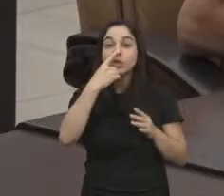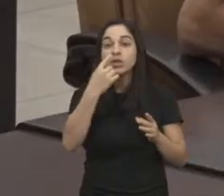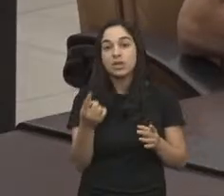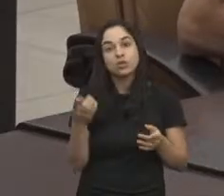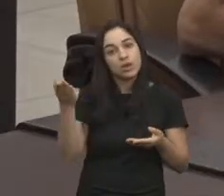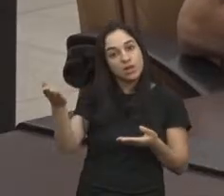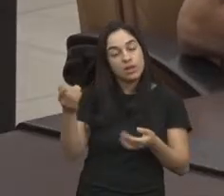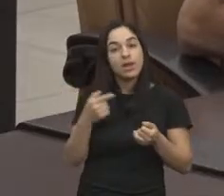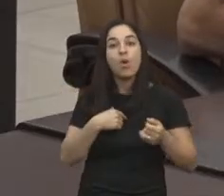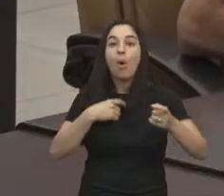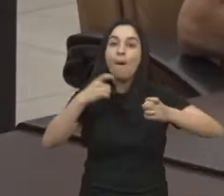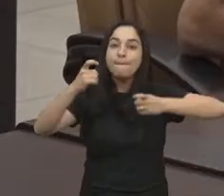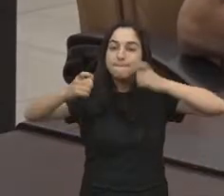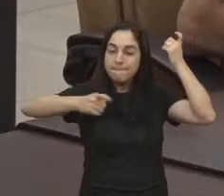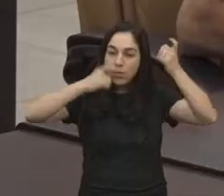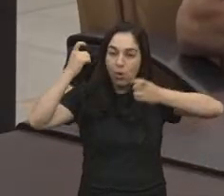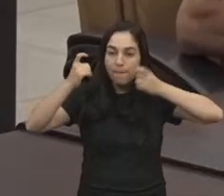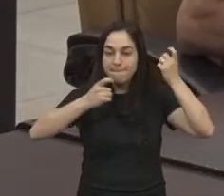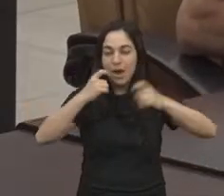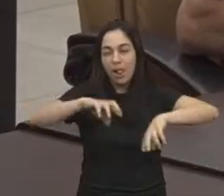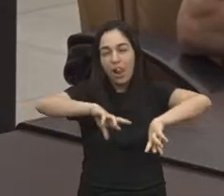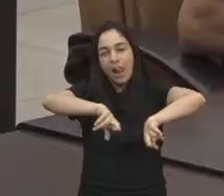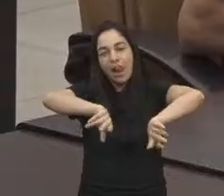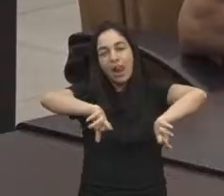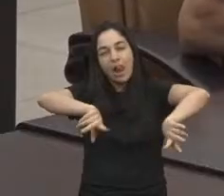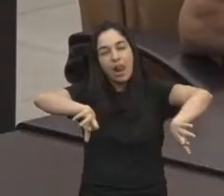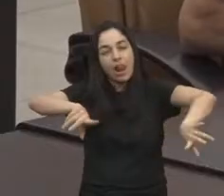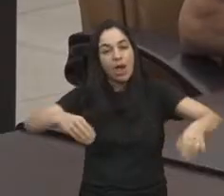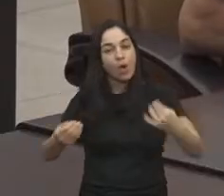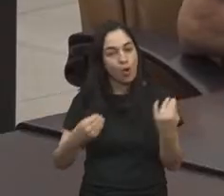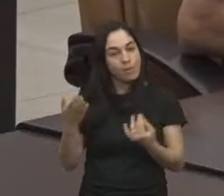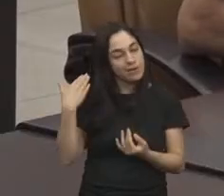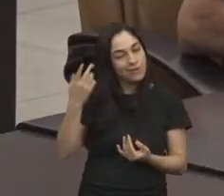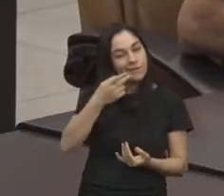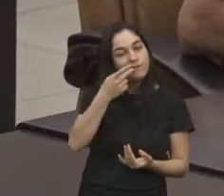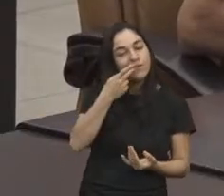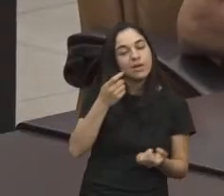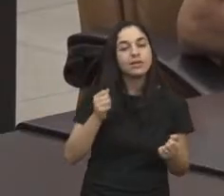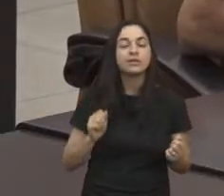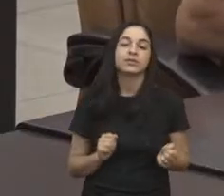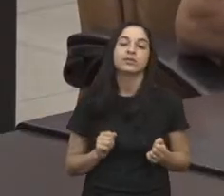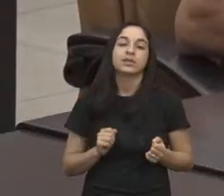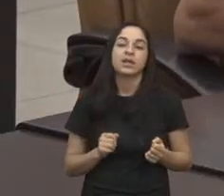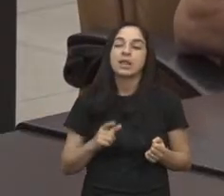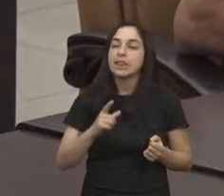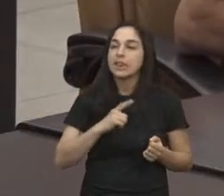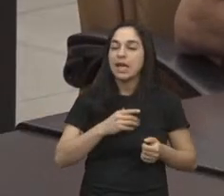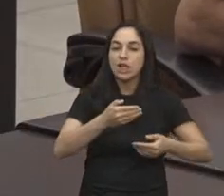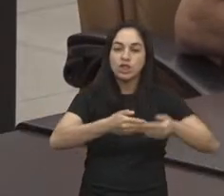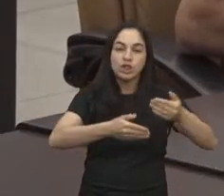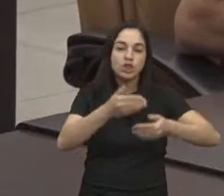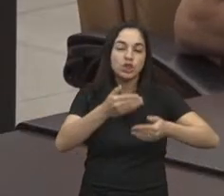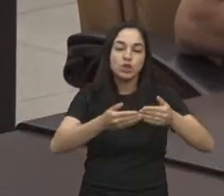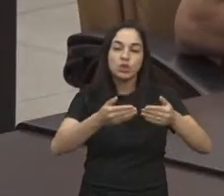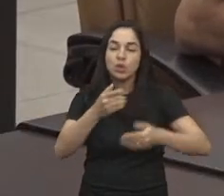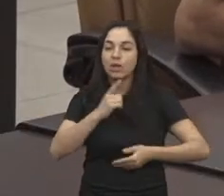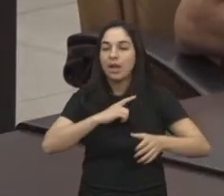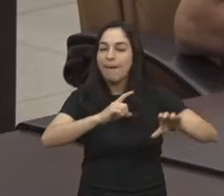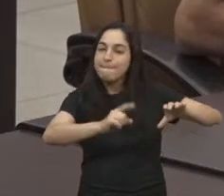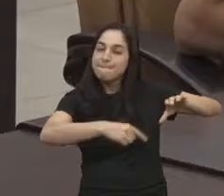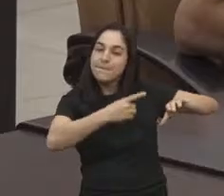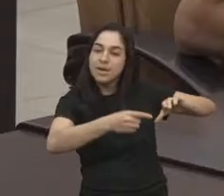preocupa, descarte de todos os resíduos, como foi colocado aqui da classificação, como tijolo, blocos,